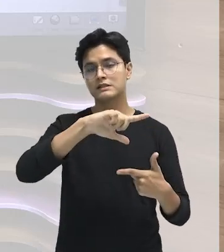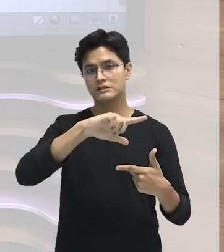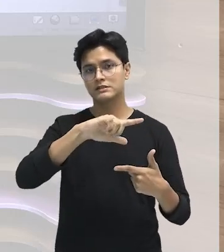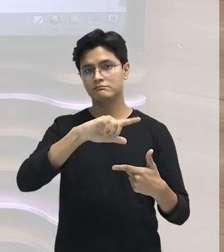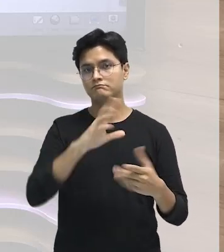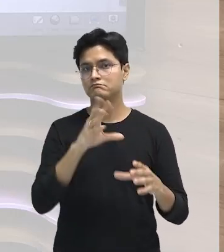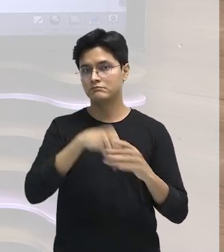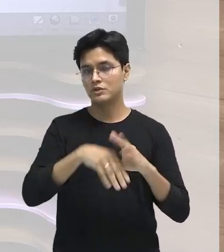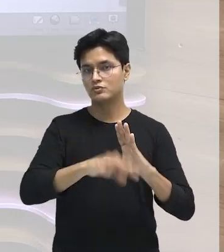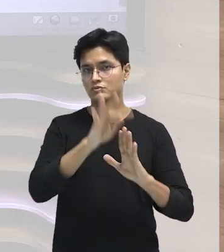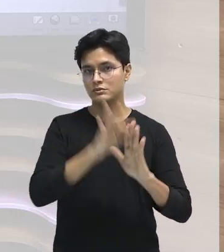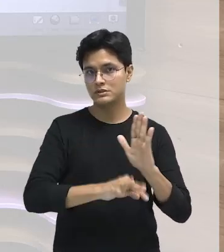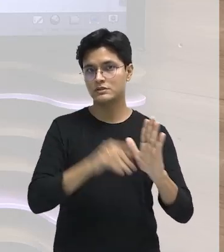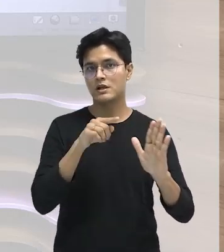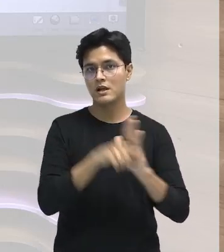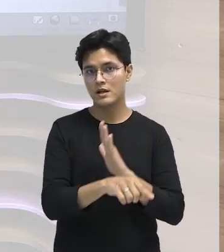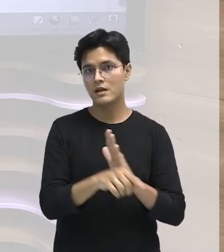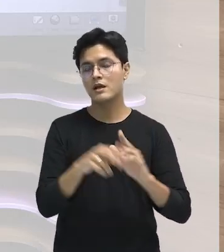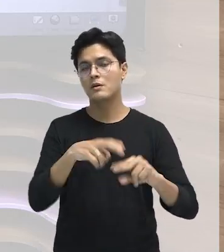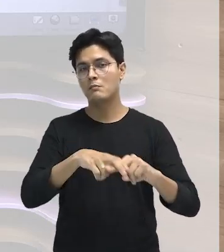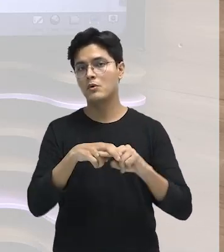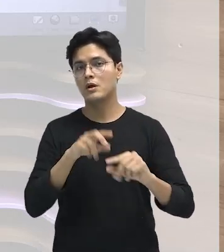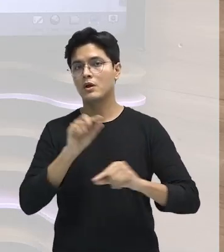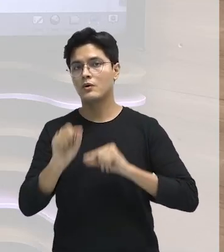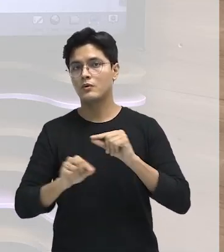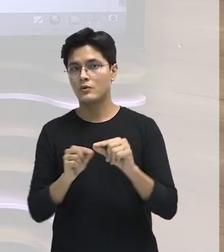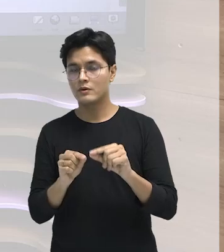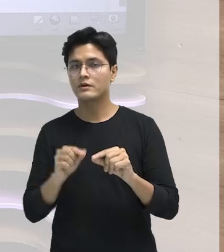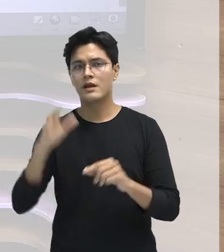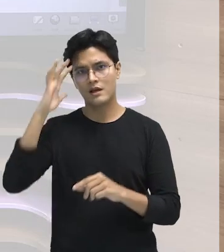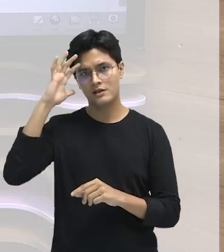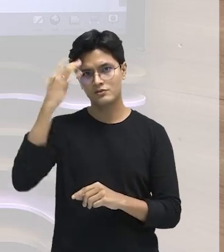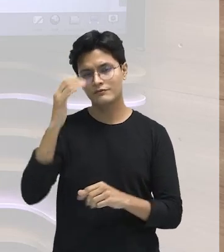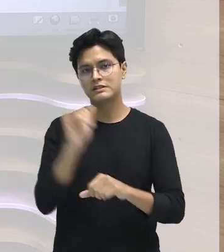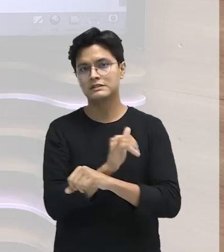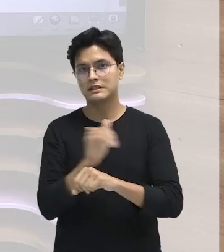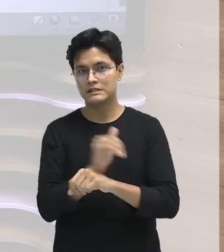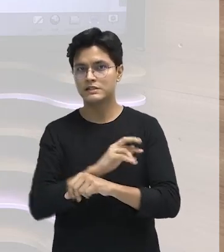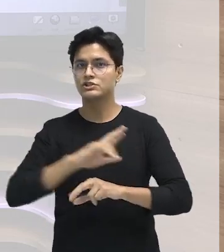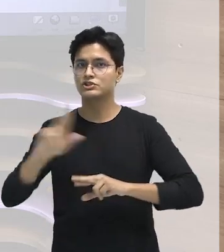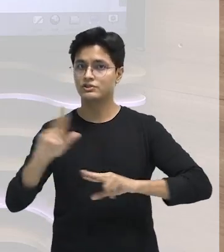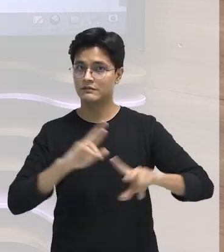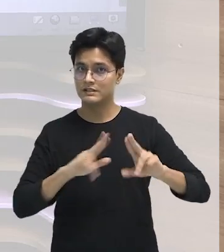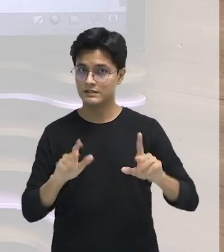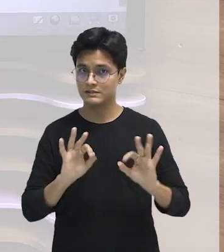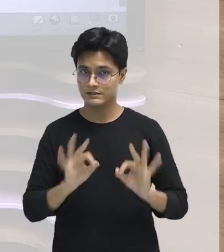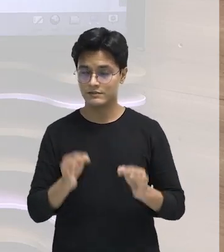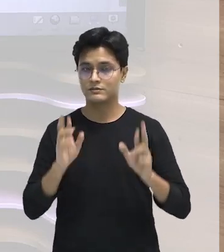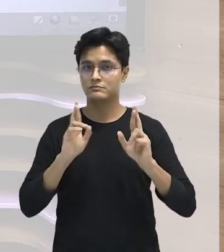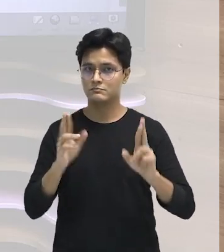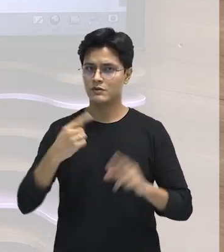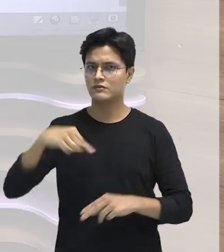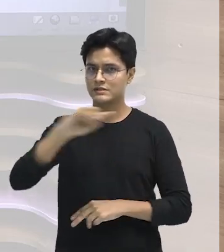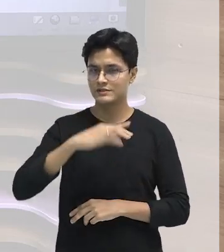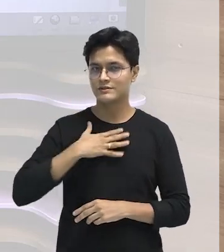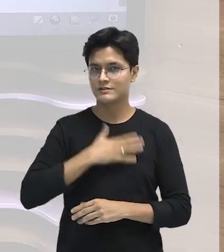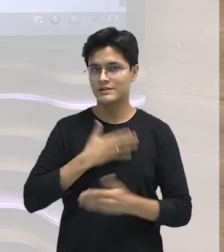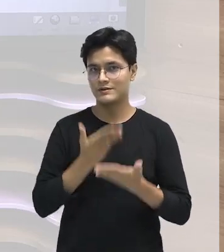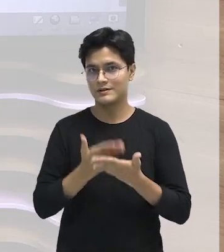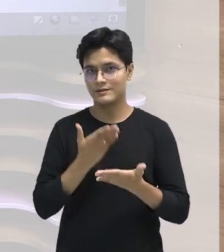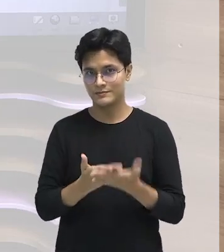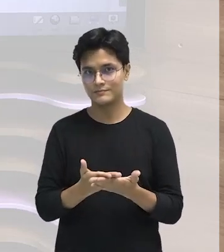tratando uma questão, pois a gente vai resolver de maneiras diferentes cada uma delas. Espero que vocês tenham gostado aqui da